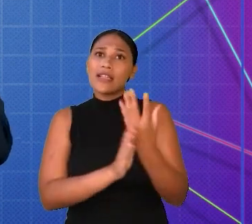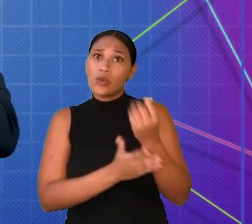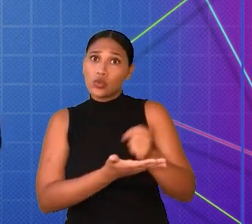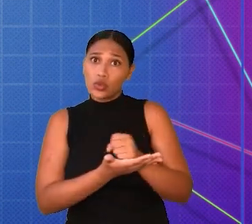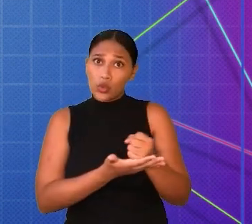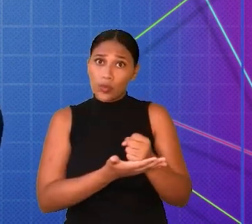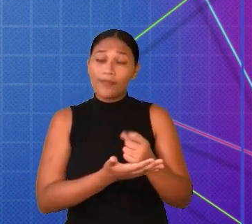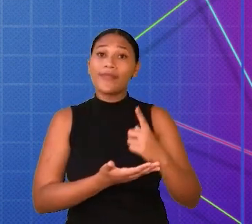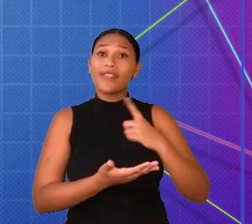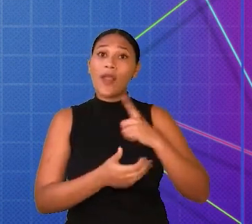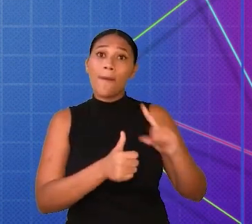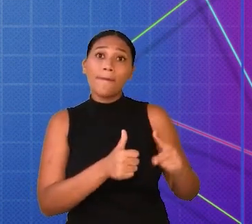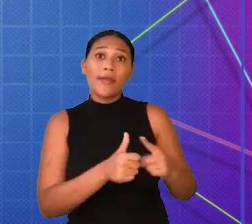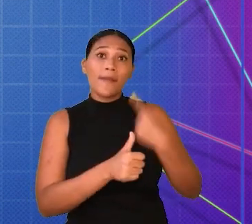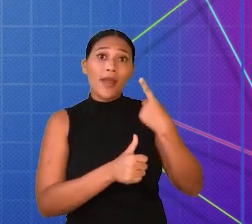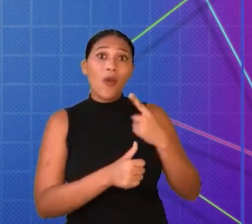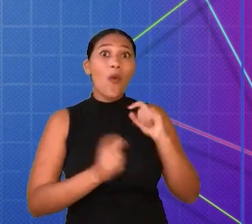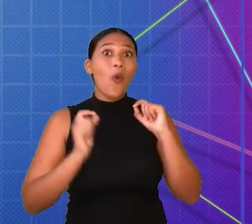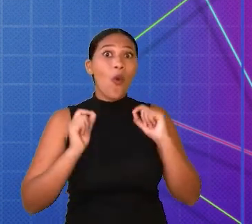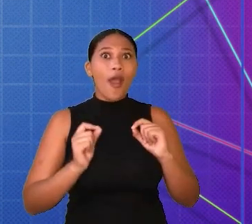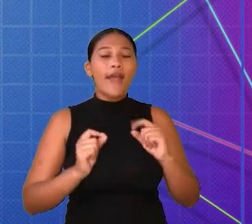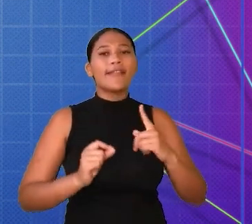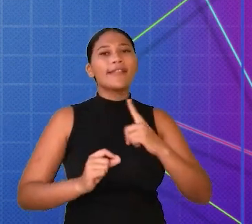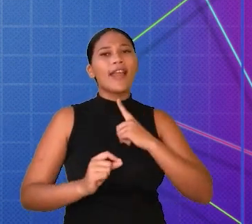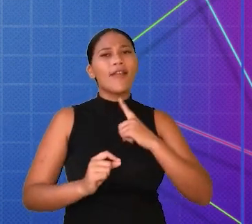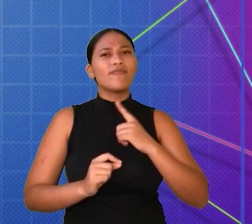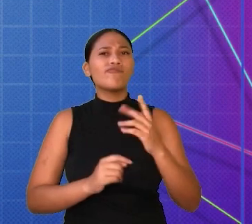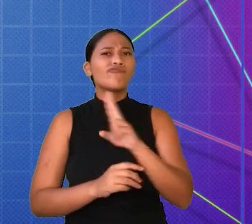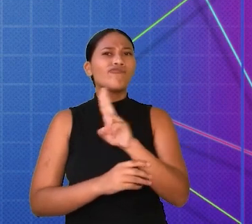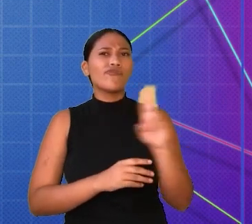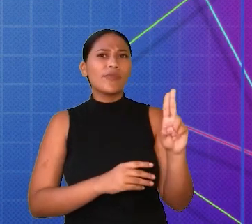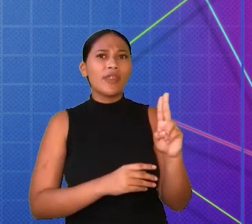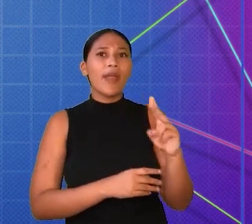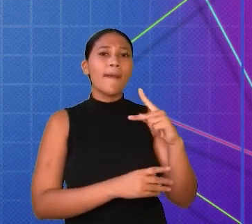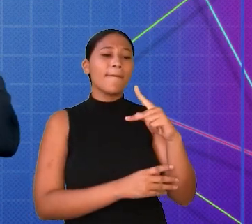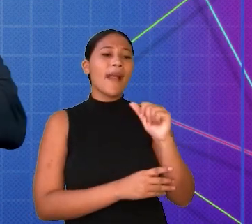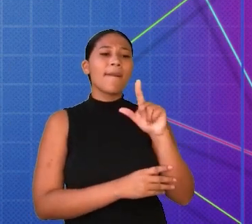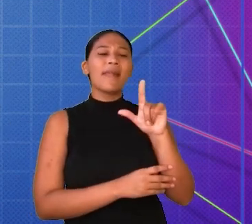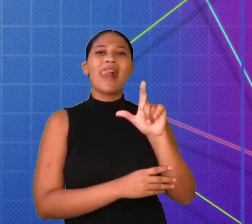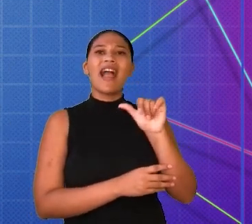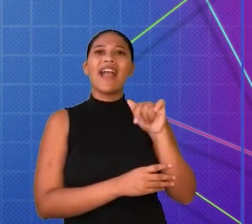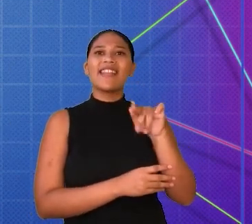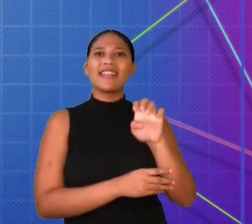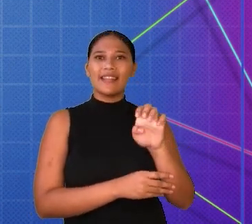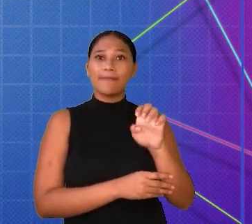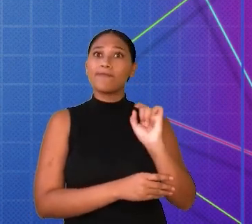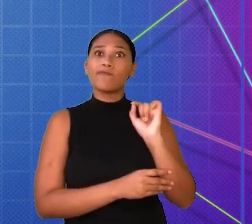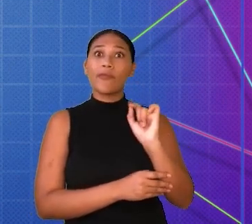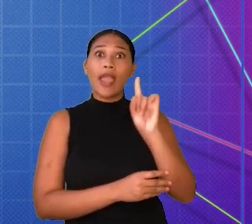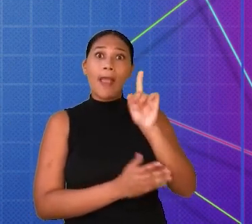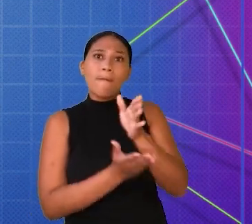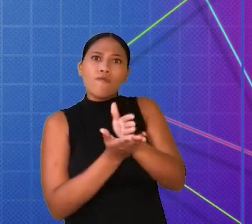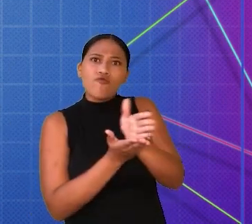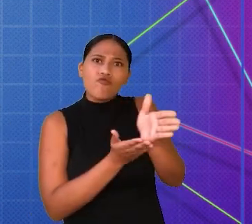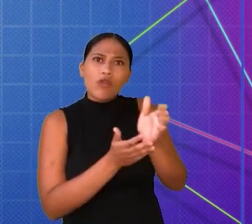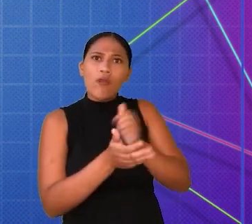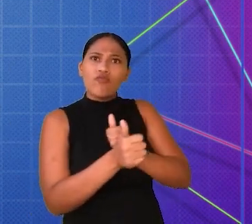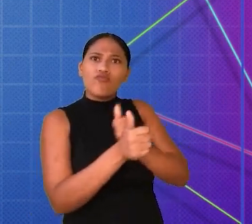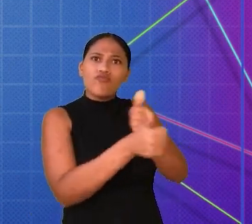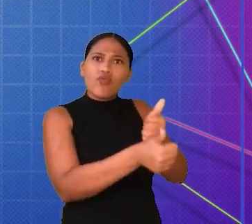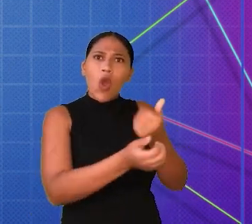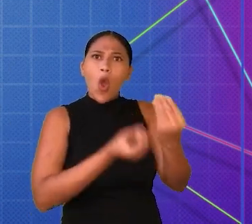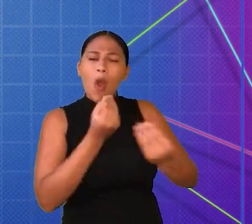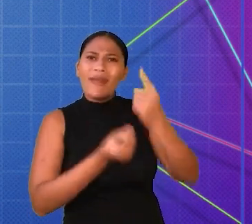sobre as etapas do processo de criação de um jogo. Temos como primeiro ponto dessa caminhada o que nós chamaremos de pipeline, que é um norte